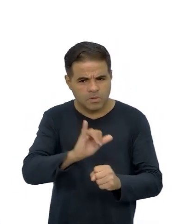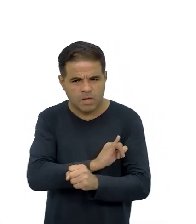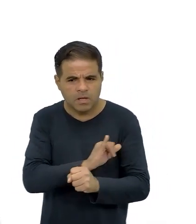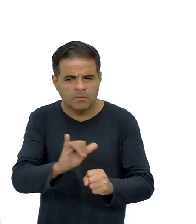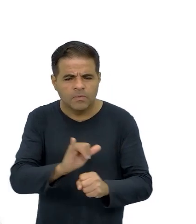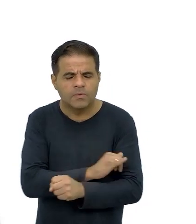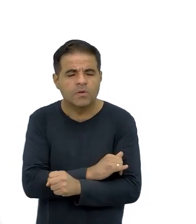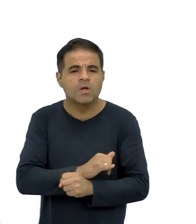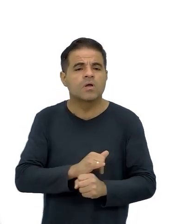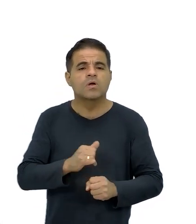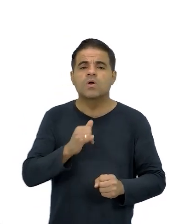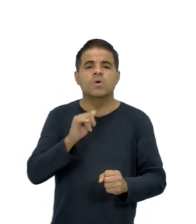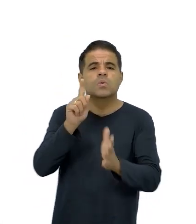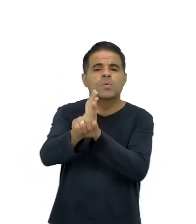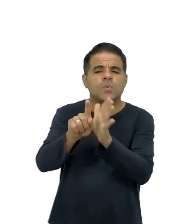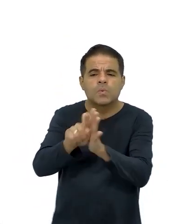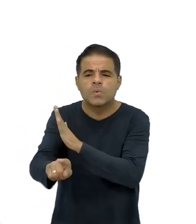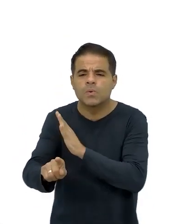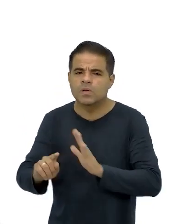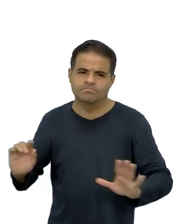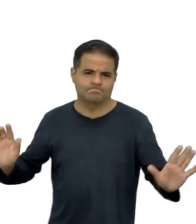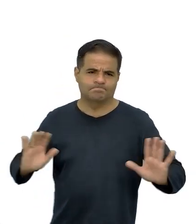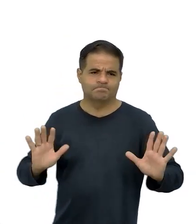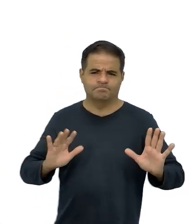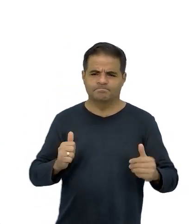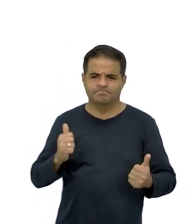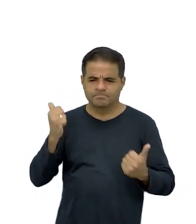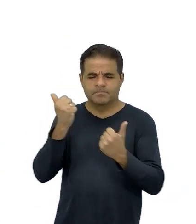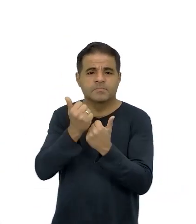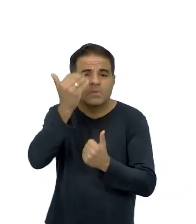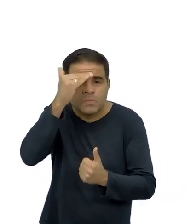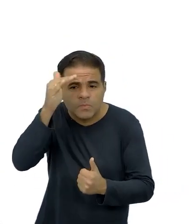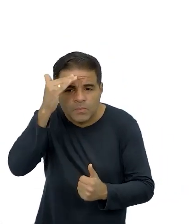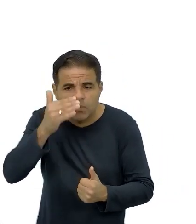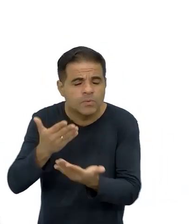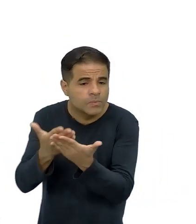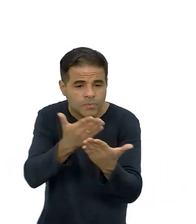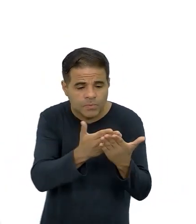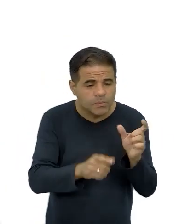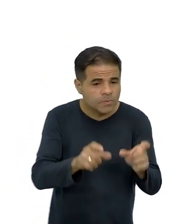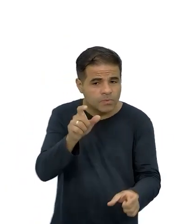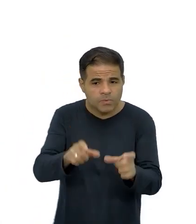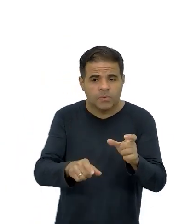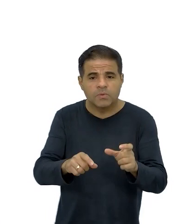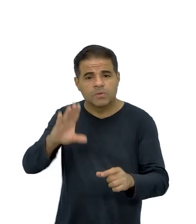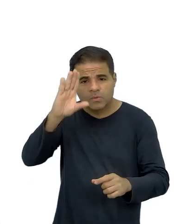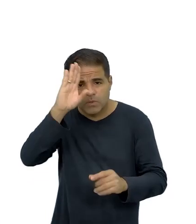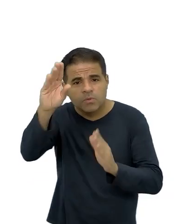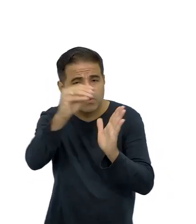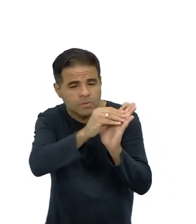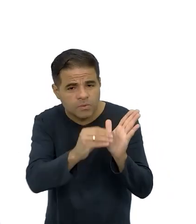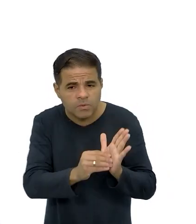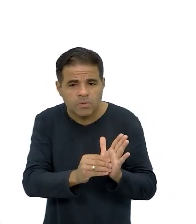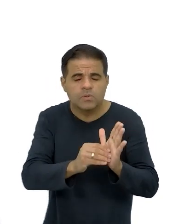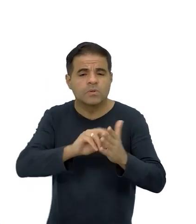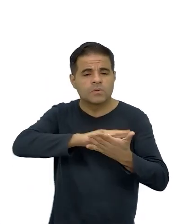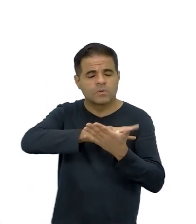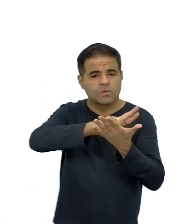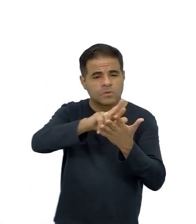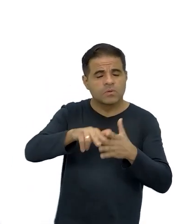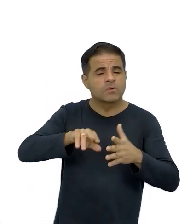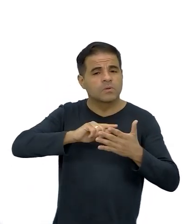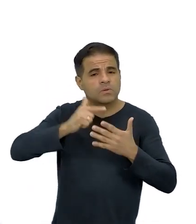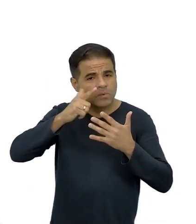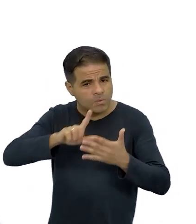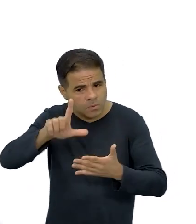para lançar perguntas e que apoiam a compreensão dos estudantes e que destacam aspectos